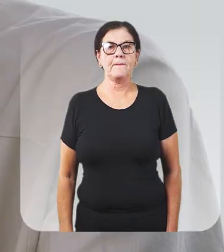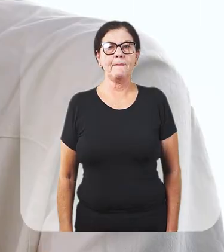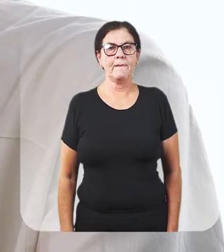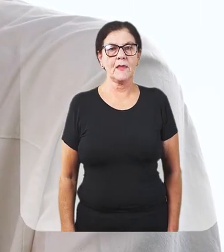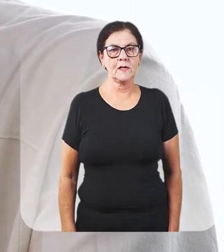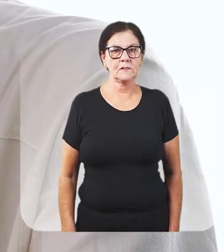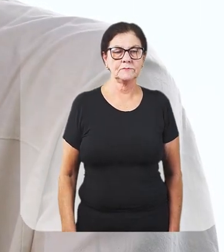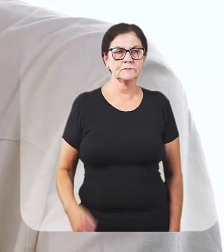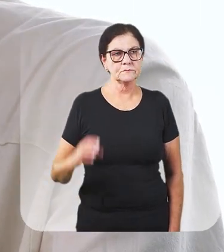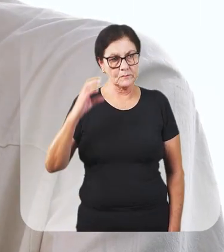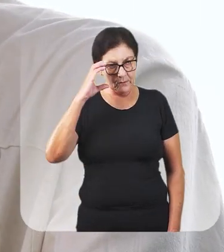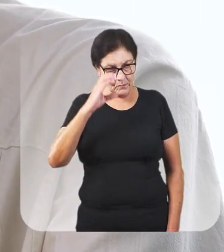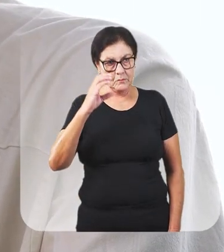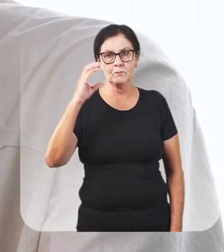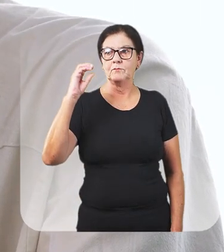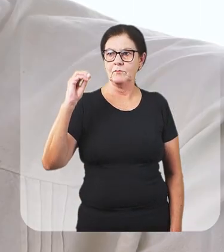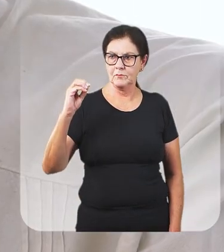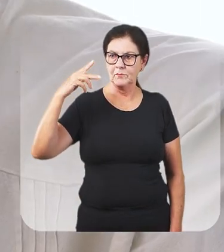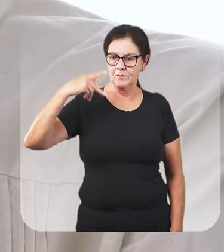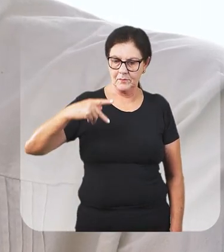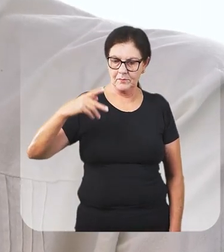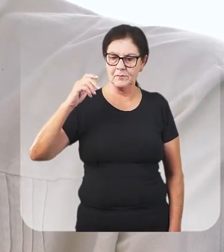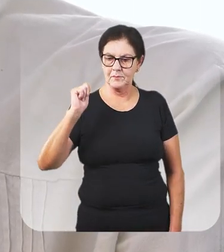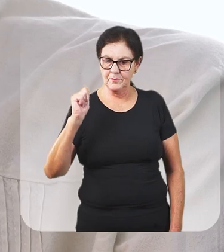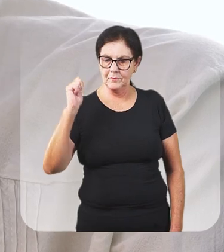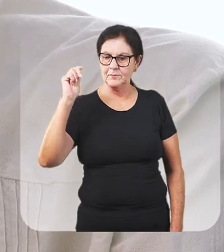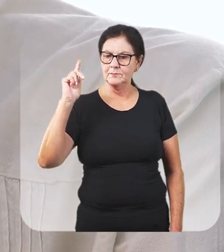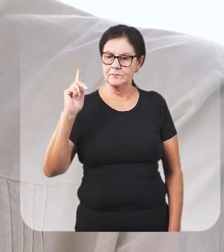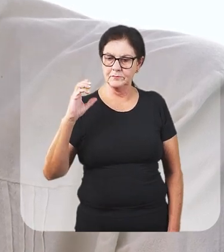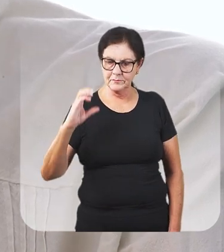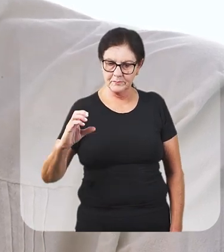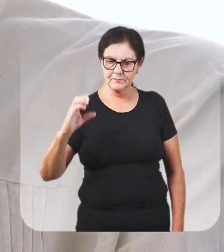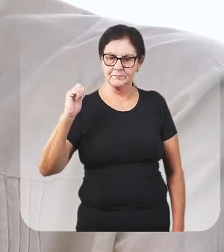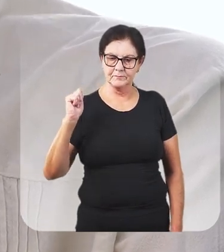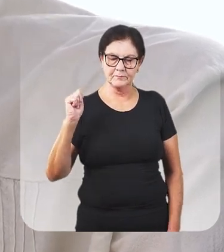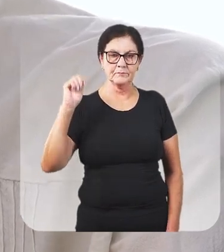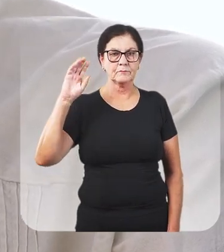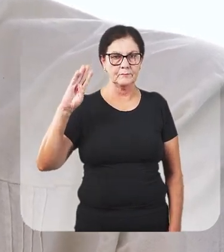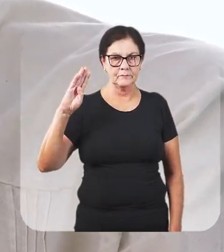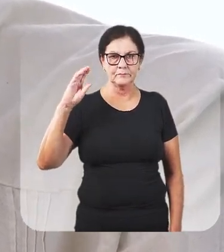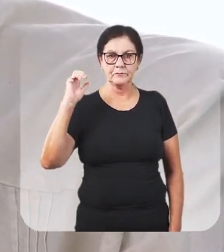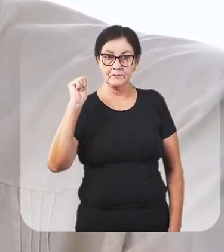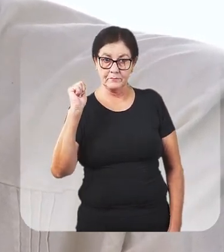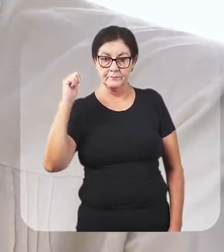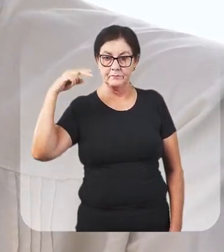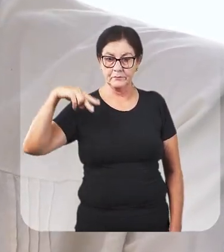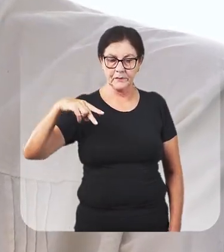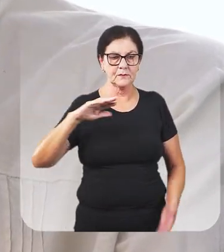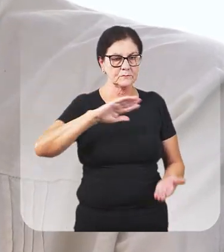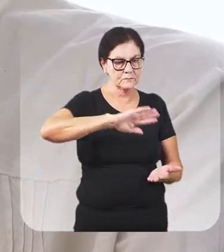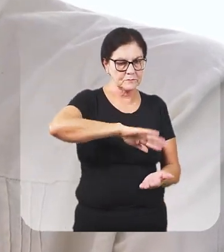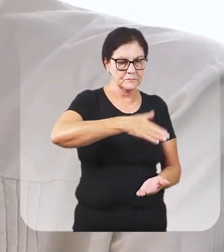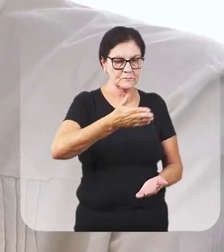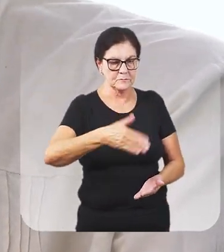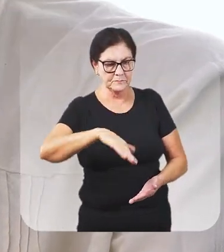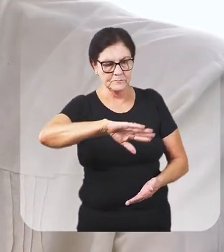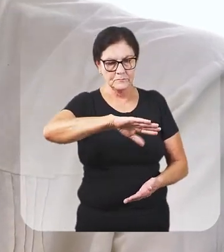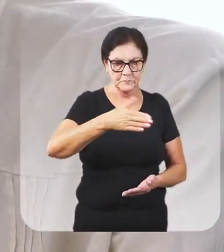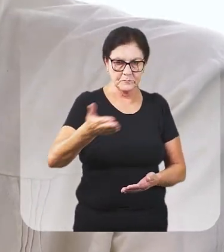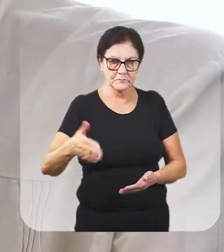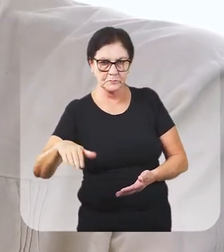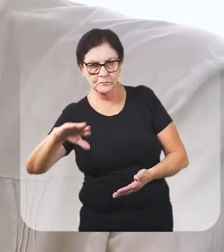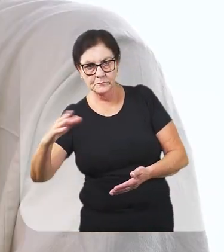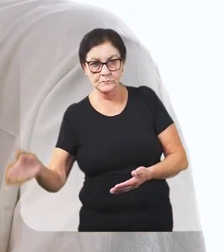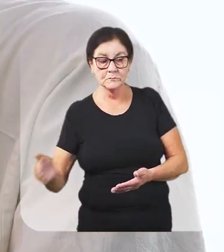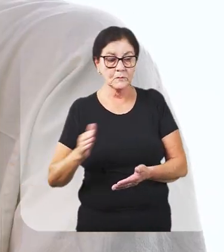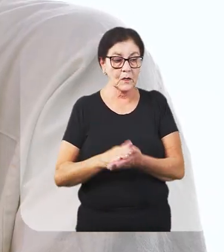Bom, Copacabana, no início do século XX, era uma área de praia afastada, um subúrbio bem afastado, de difícil acesso. Você chegava aqui